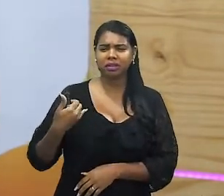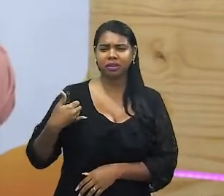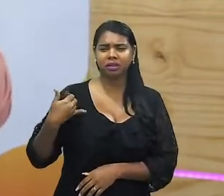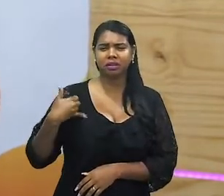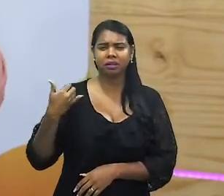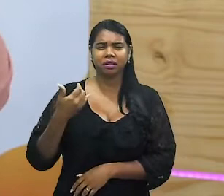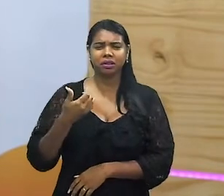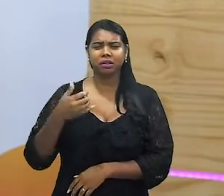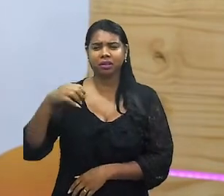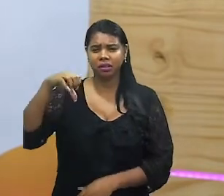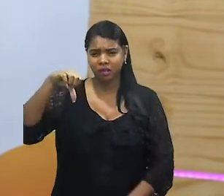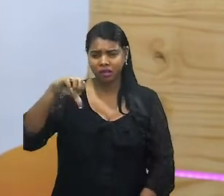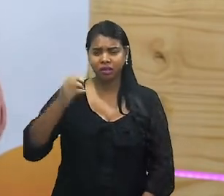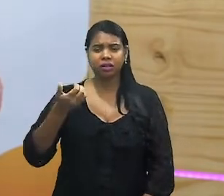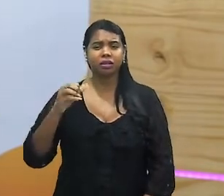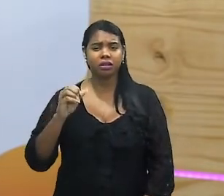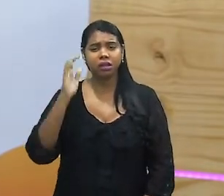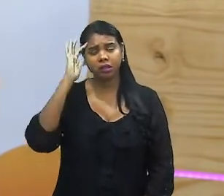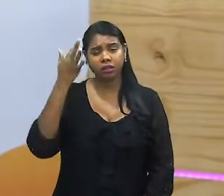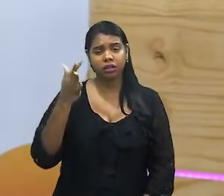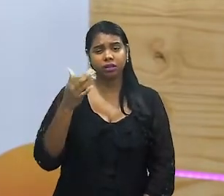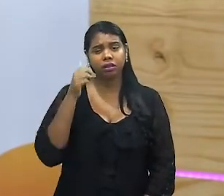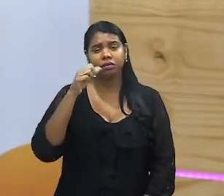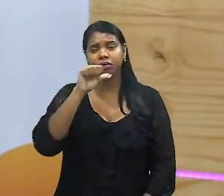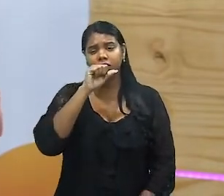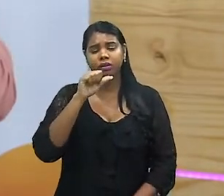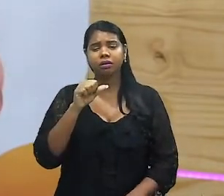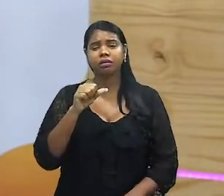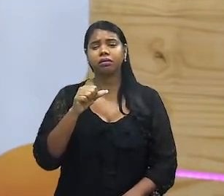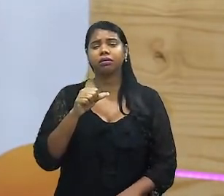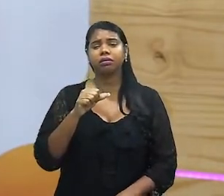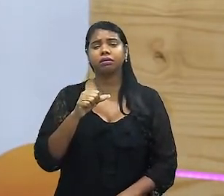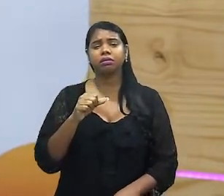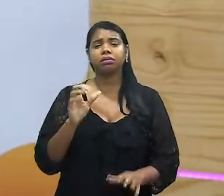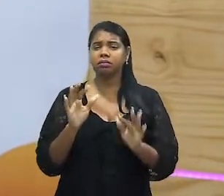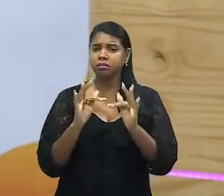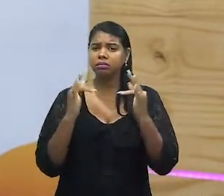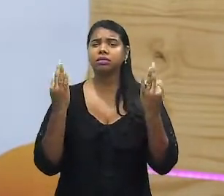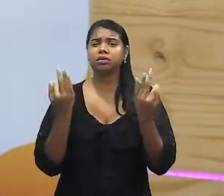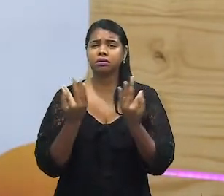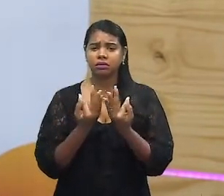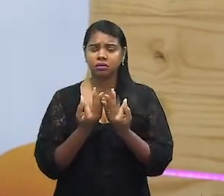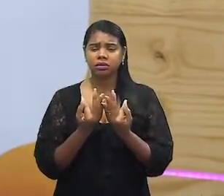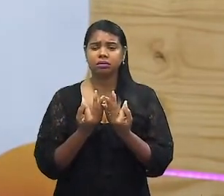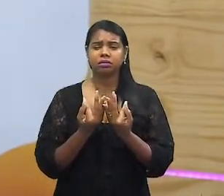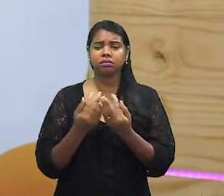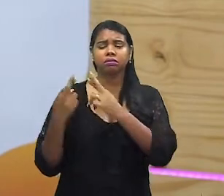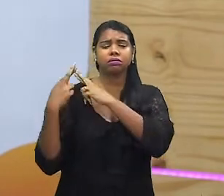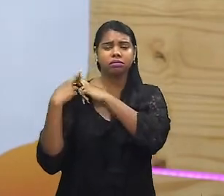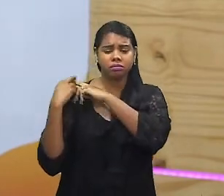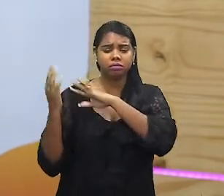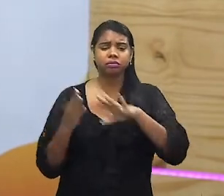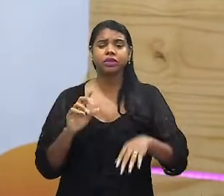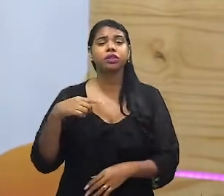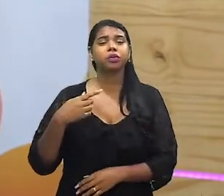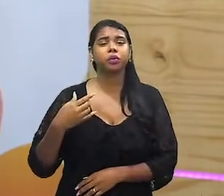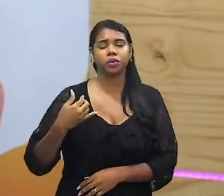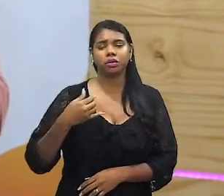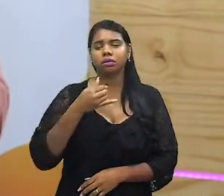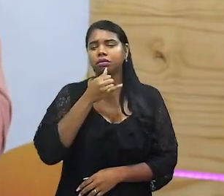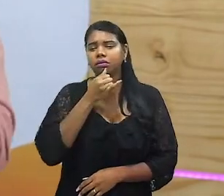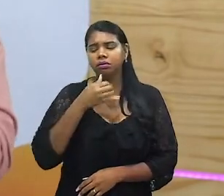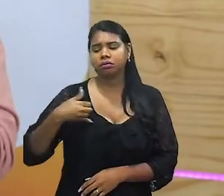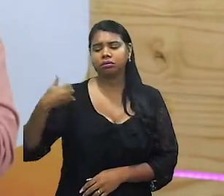anos, quem define mesmo são os adultos. A partir de outras idades, não é? 12, 13 anos, que é ali o momento